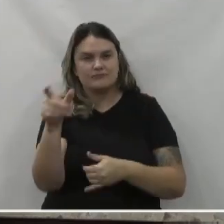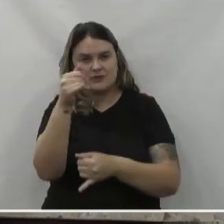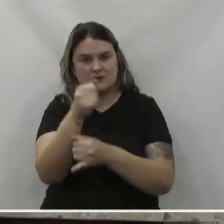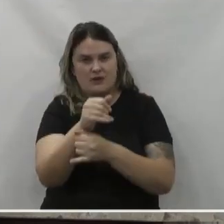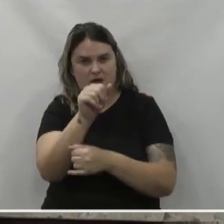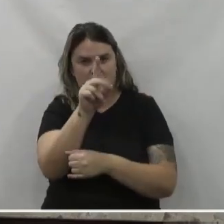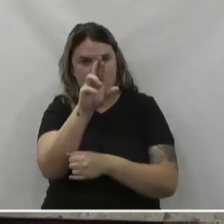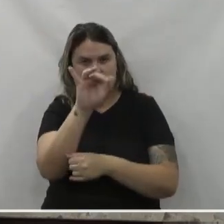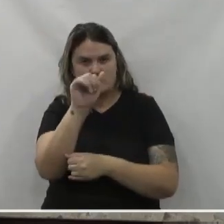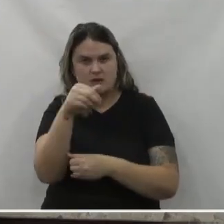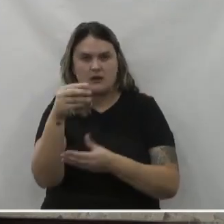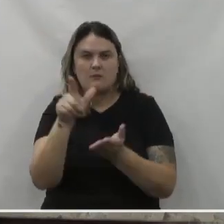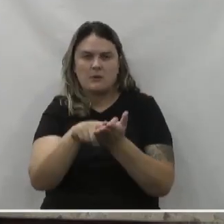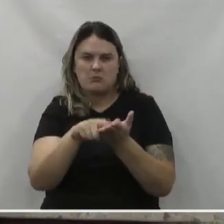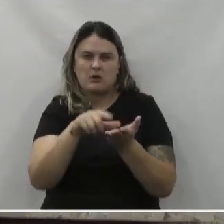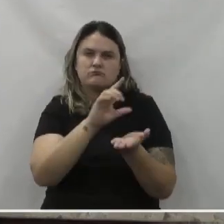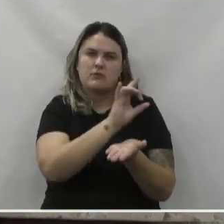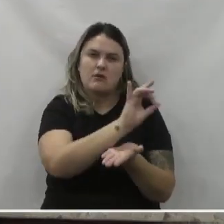recolha assinaturas.